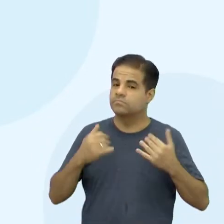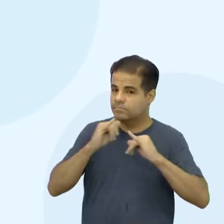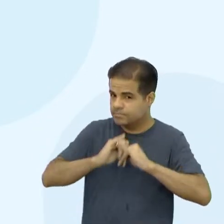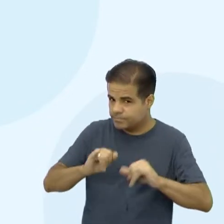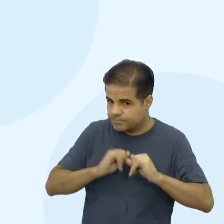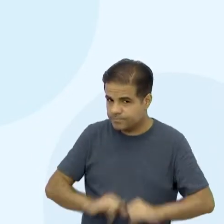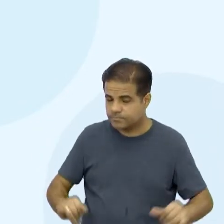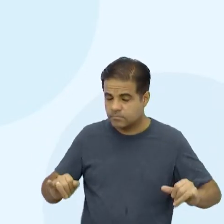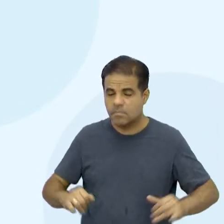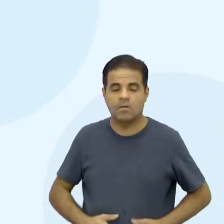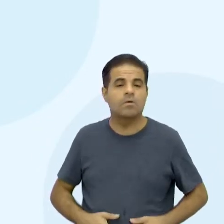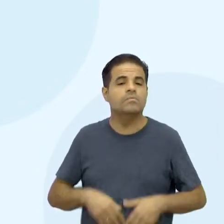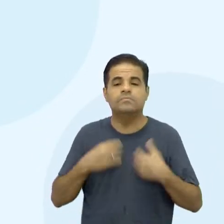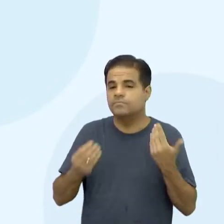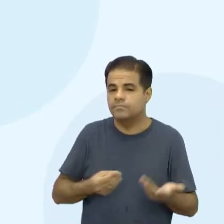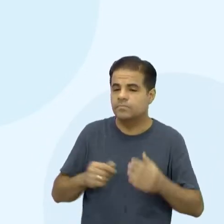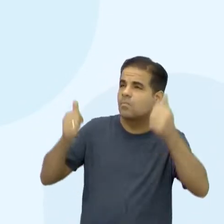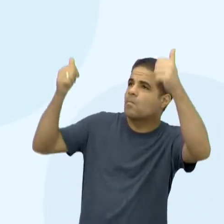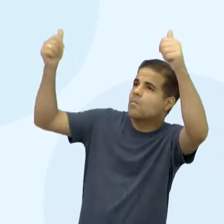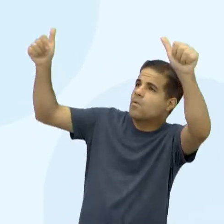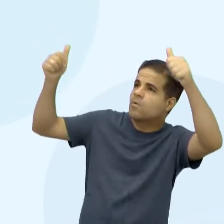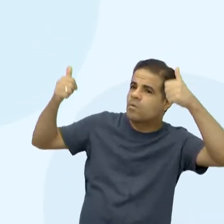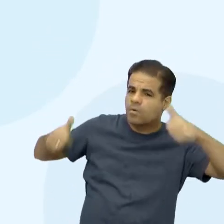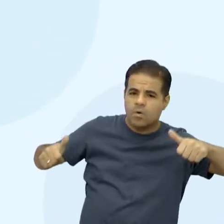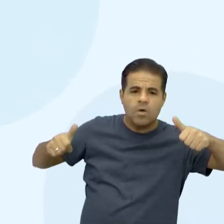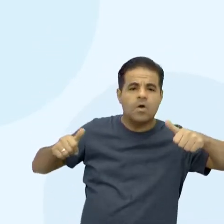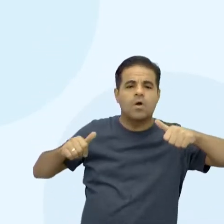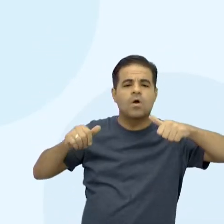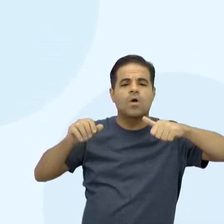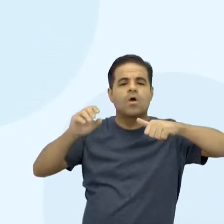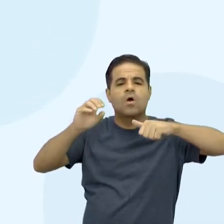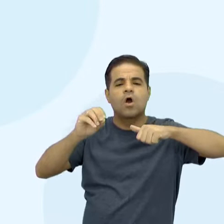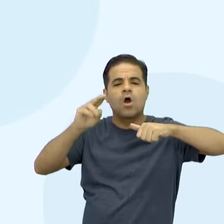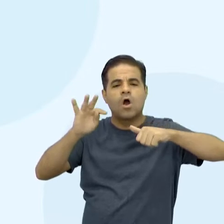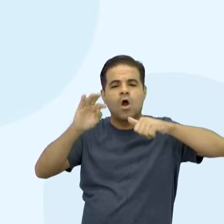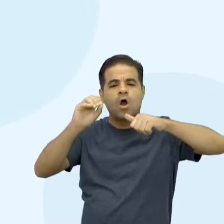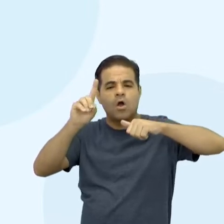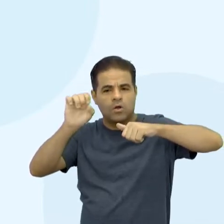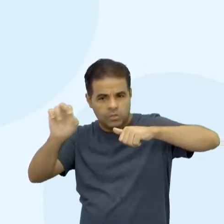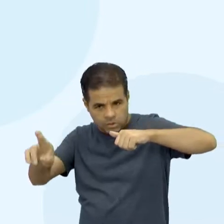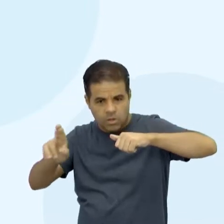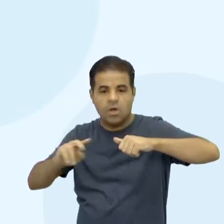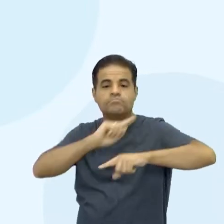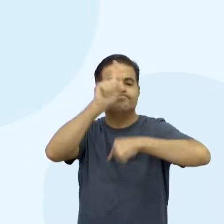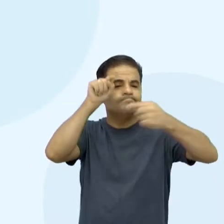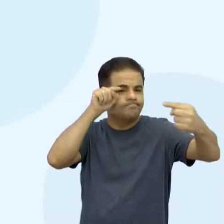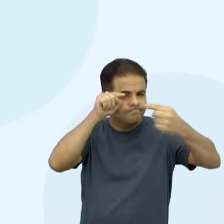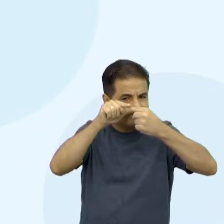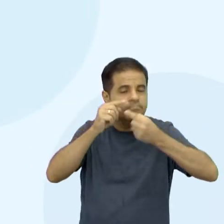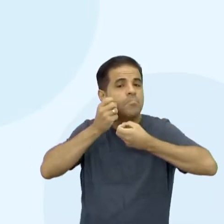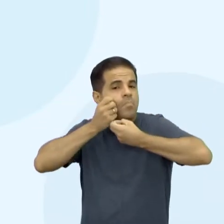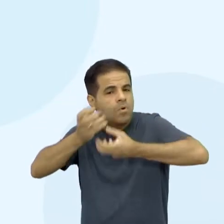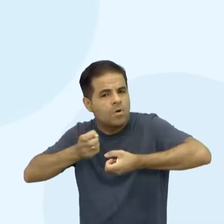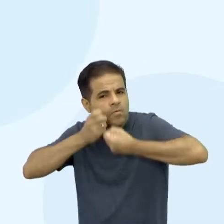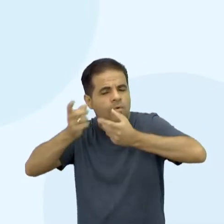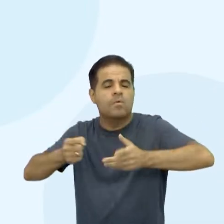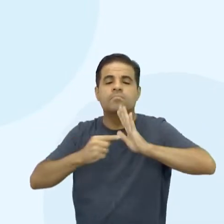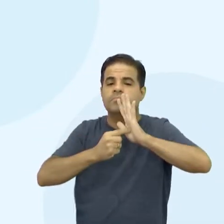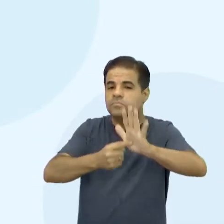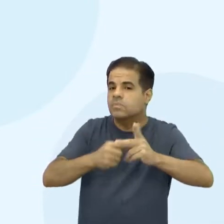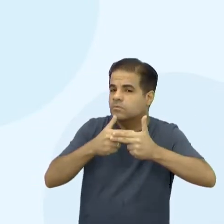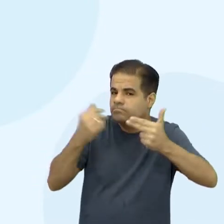publicitária, né? Então, como o outdoor, né, o outdoor, ele tem o objetivo de demonstrar informações e dados